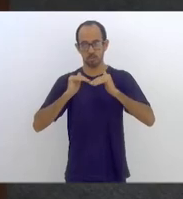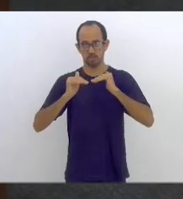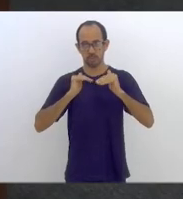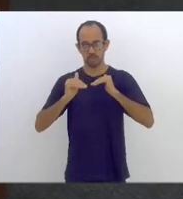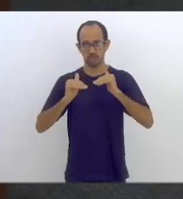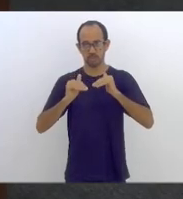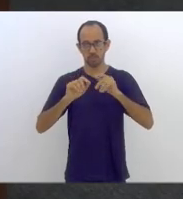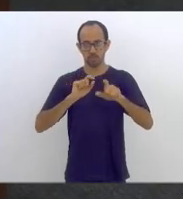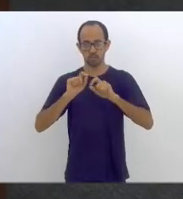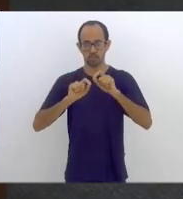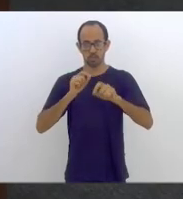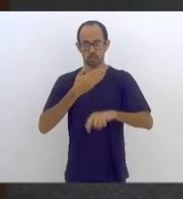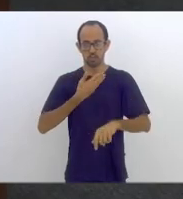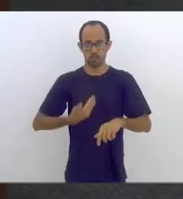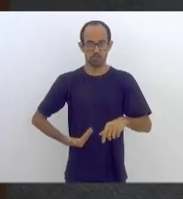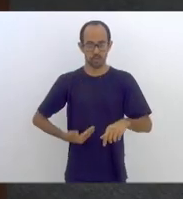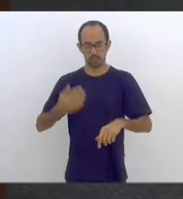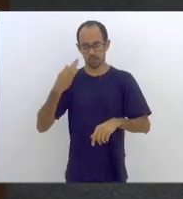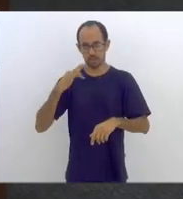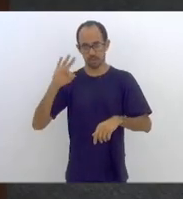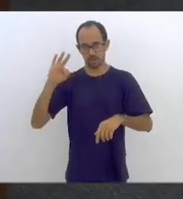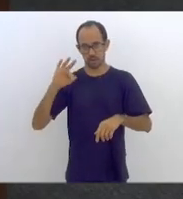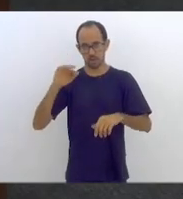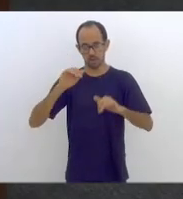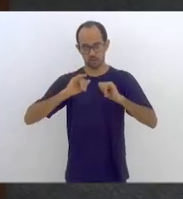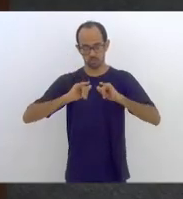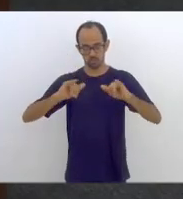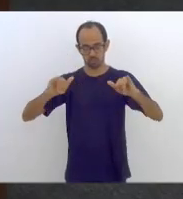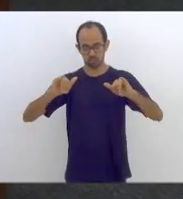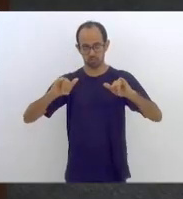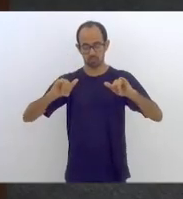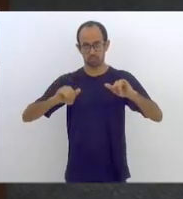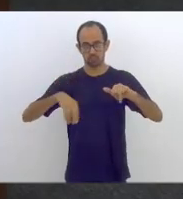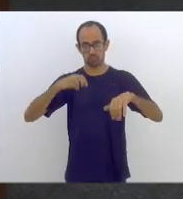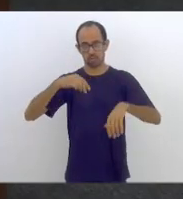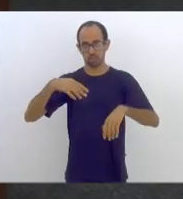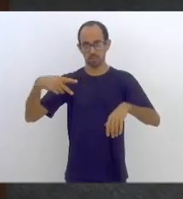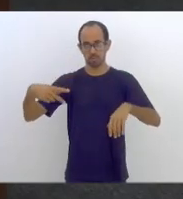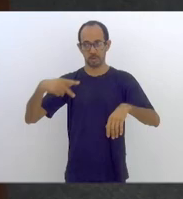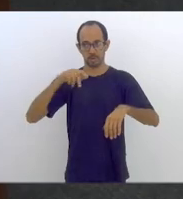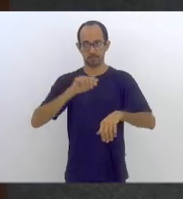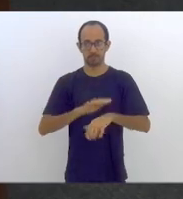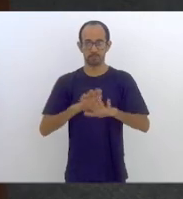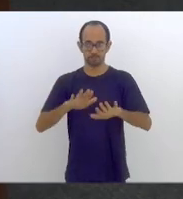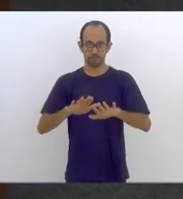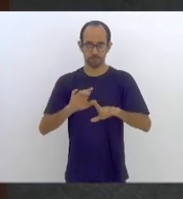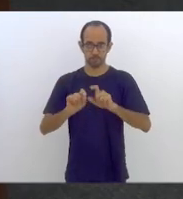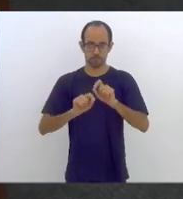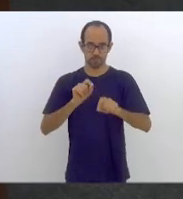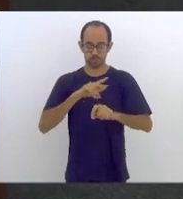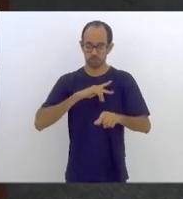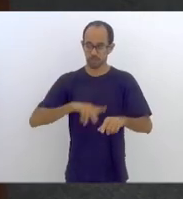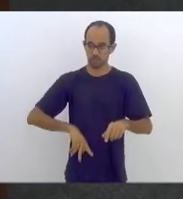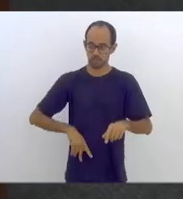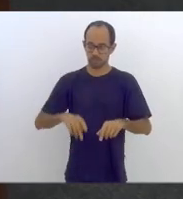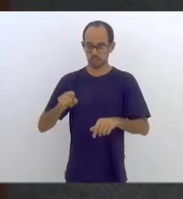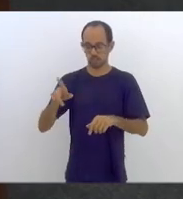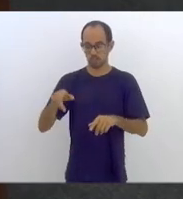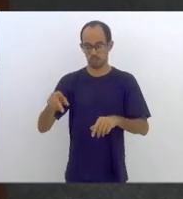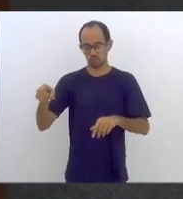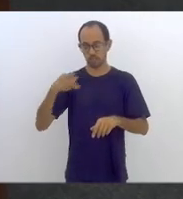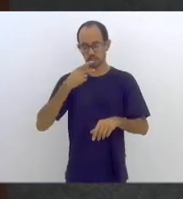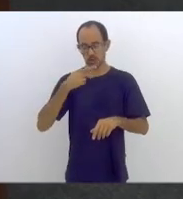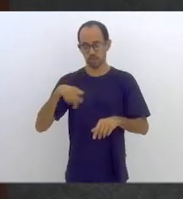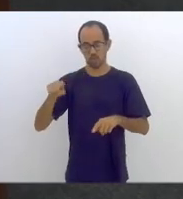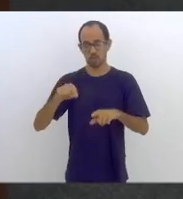é do governo federal na emissão de uma Medida Provisória mas Presidente como vossa excelência mesmo destacou